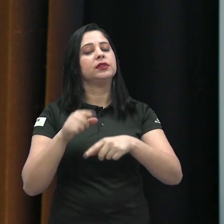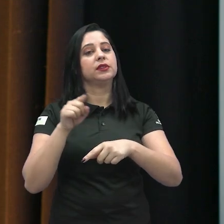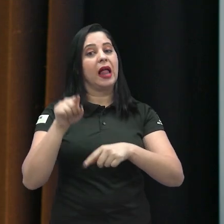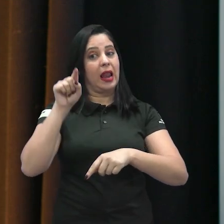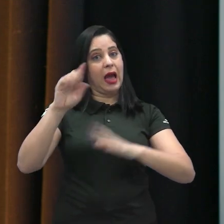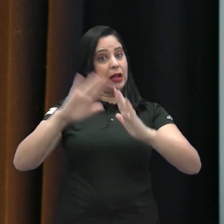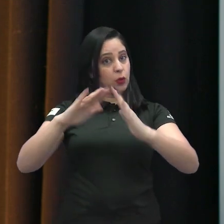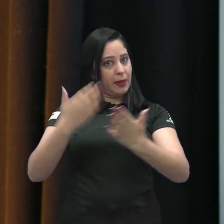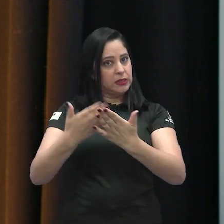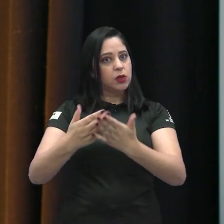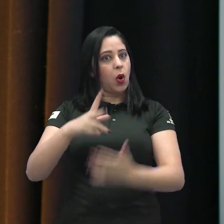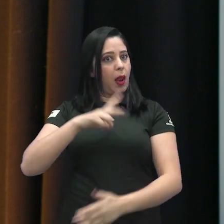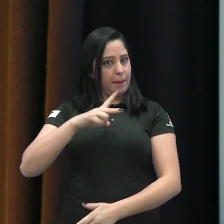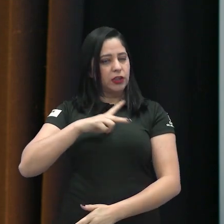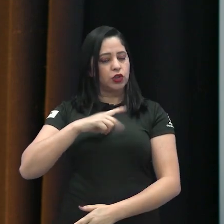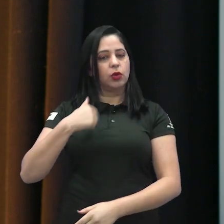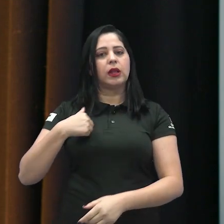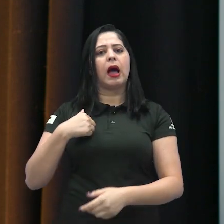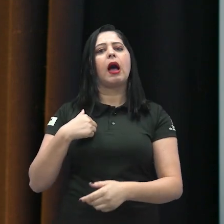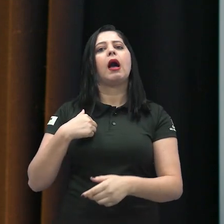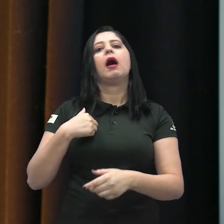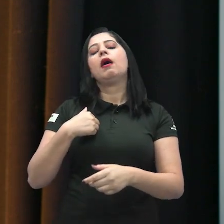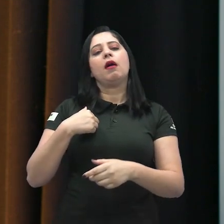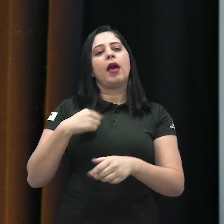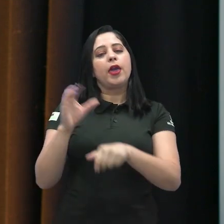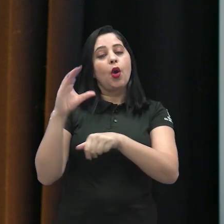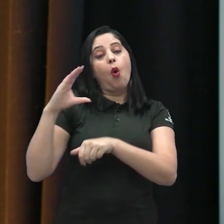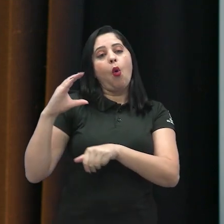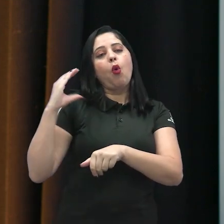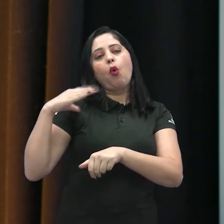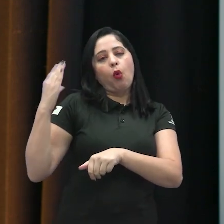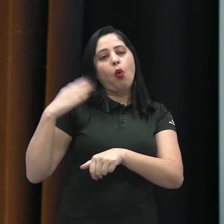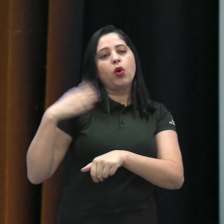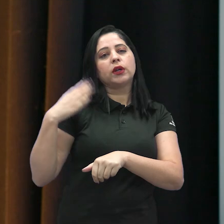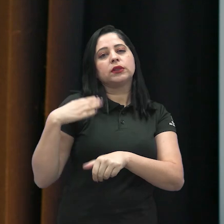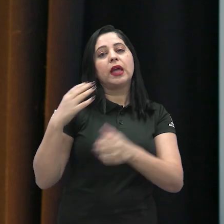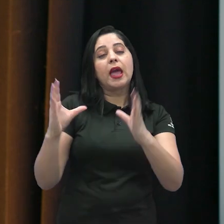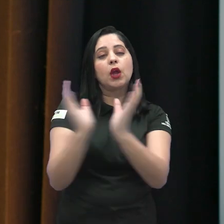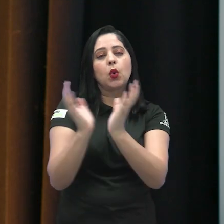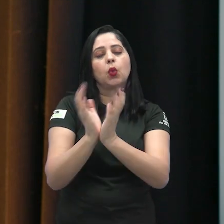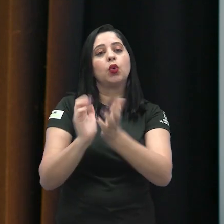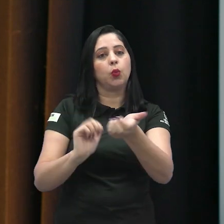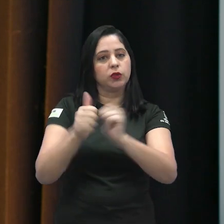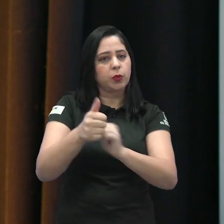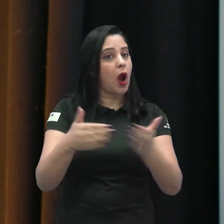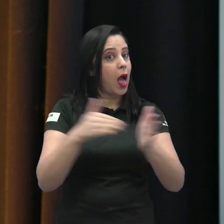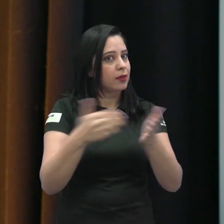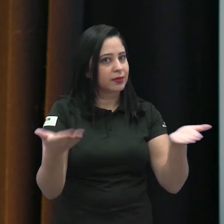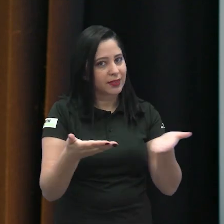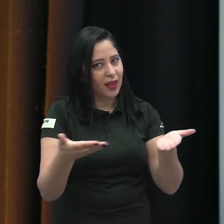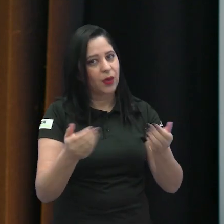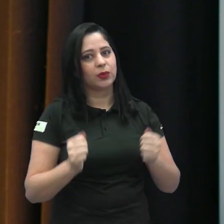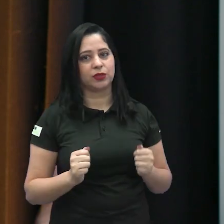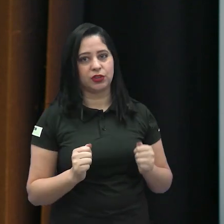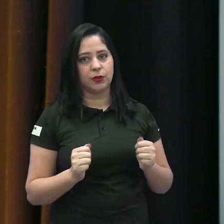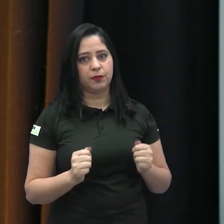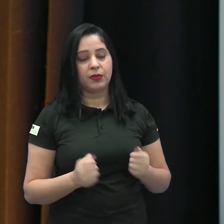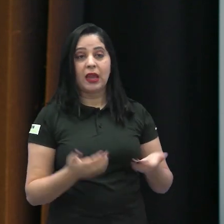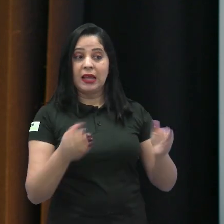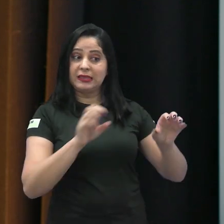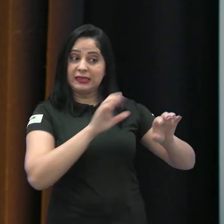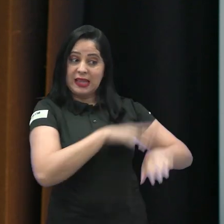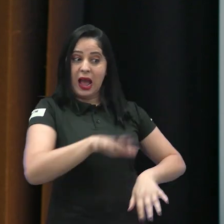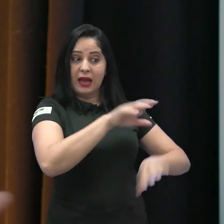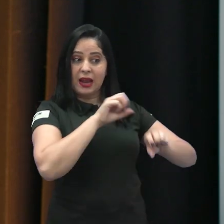coordenação de esporte de uma escola privada da cidade. E, desde então, continuo seguindo na área do esporte, tanto na